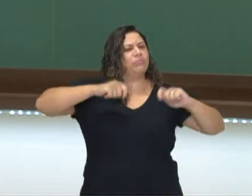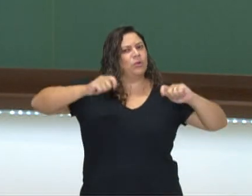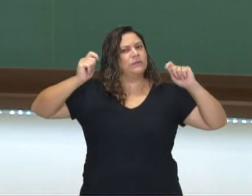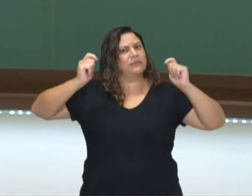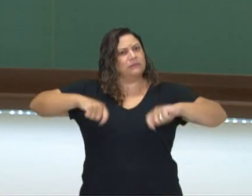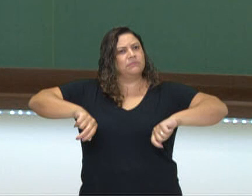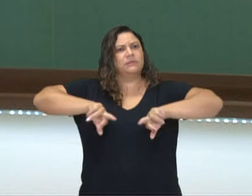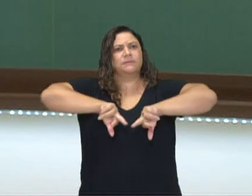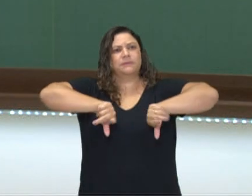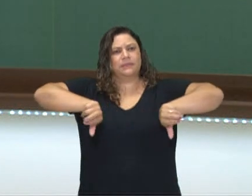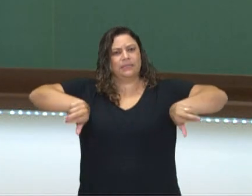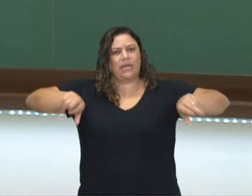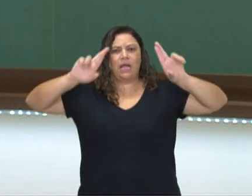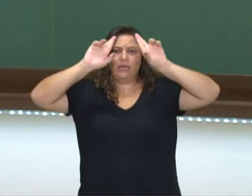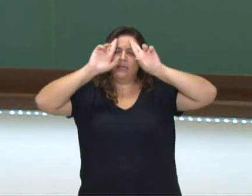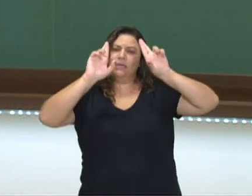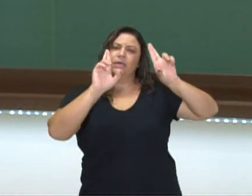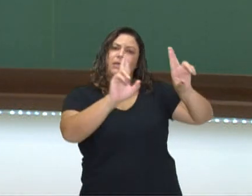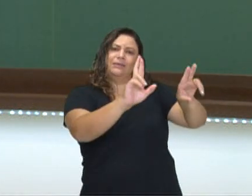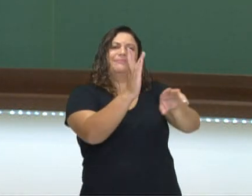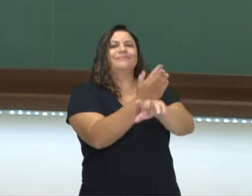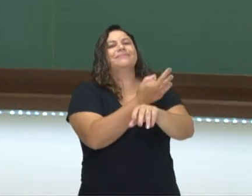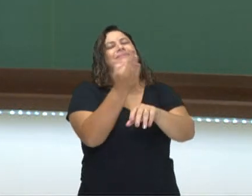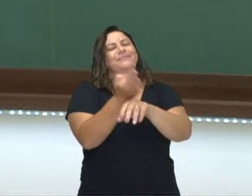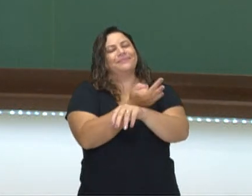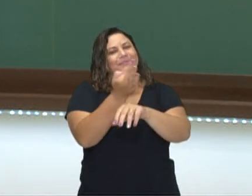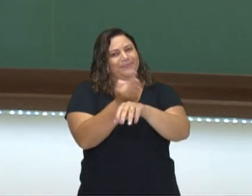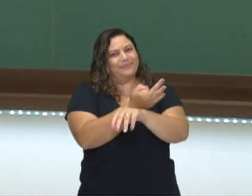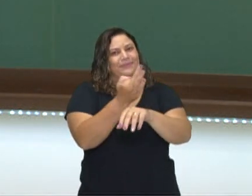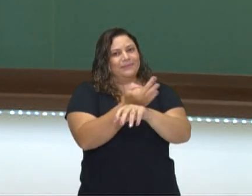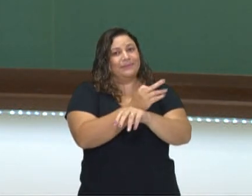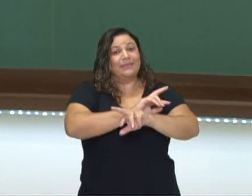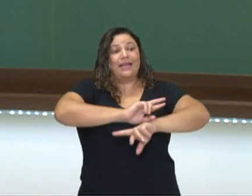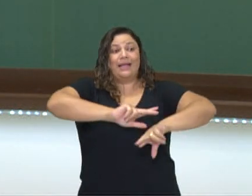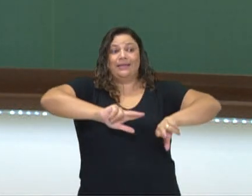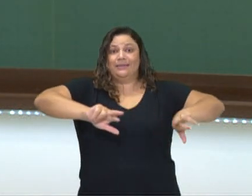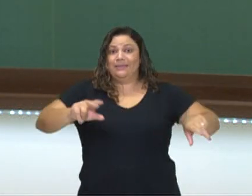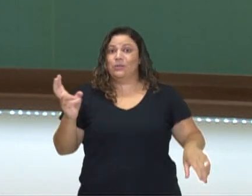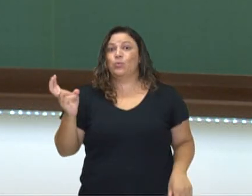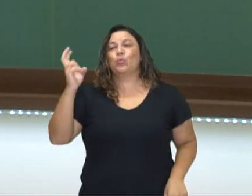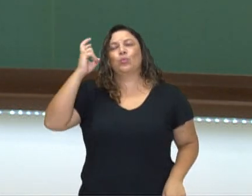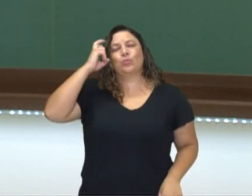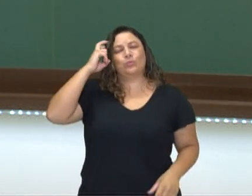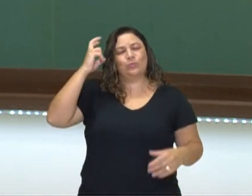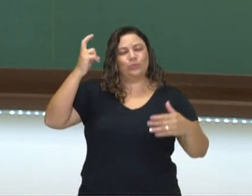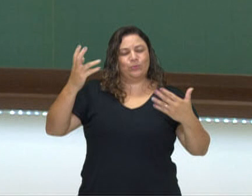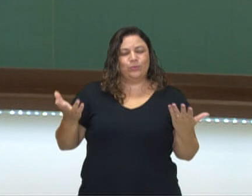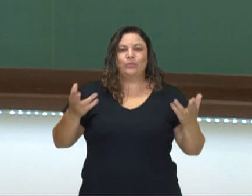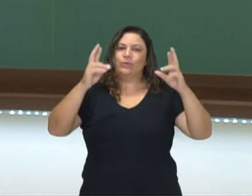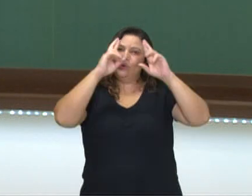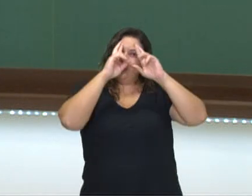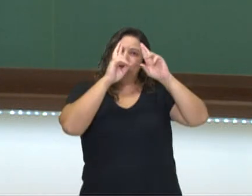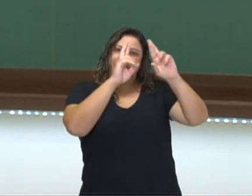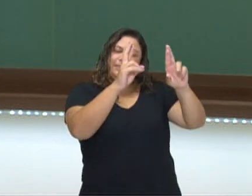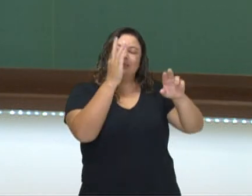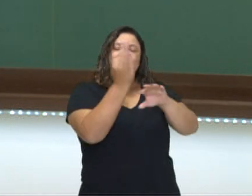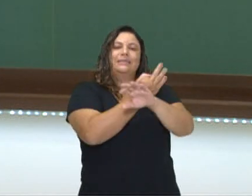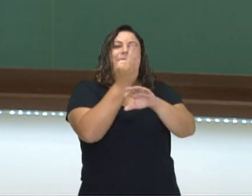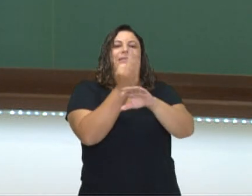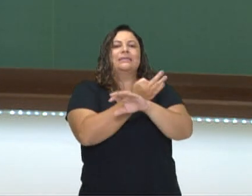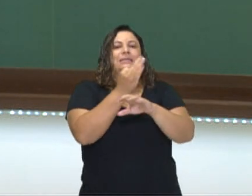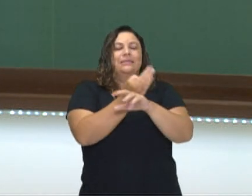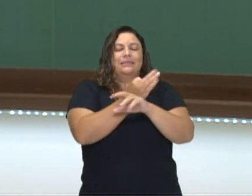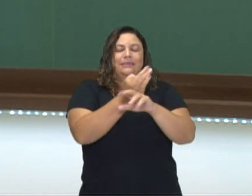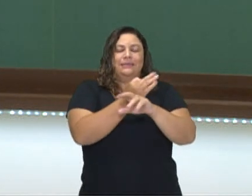possibilidade de respeitar e tolerar as diferenças, respeitar e tolerar as